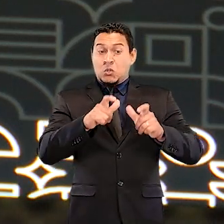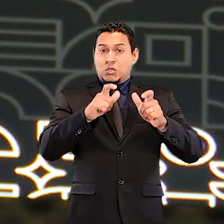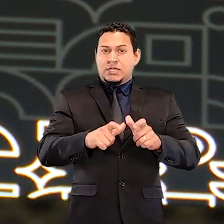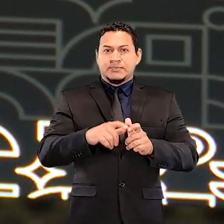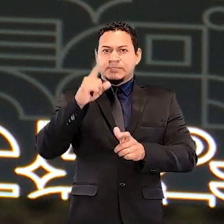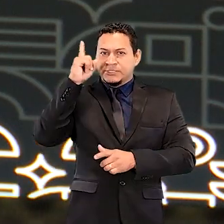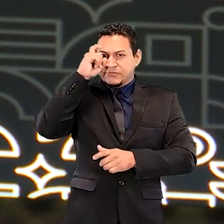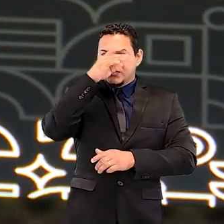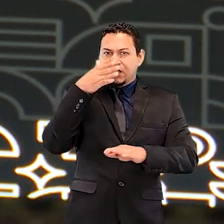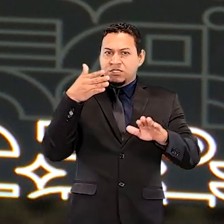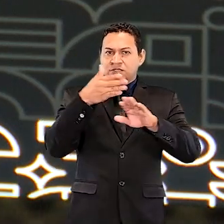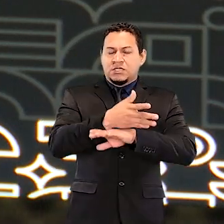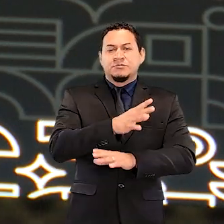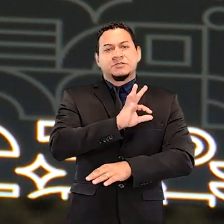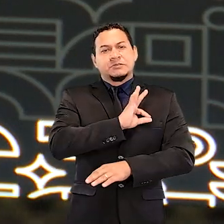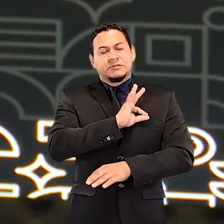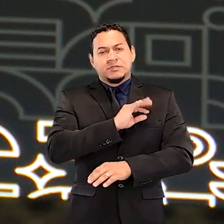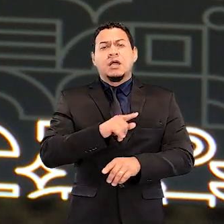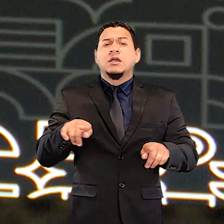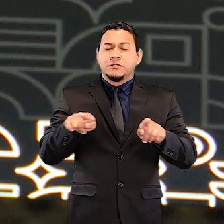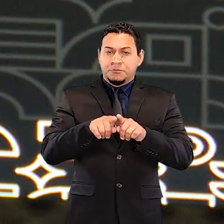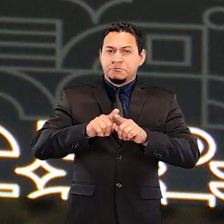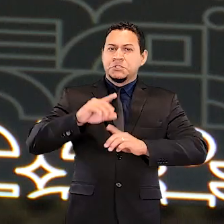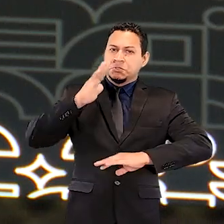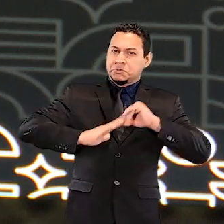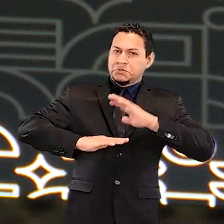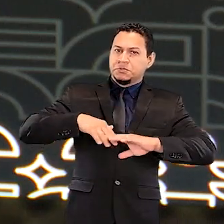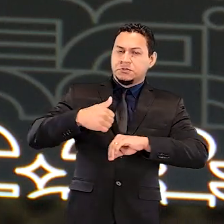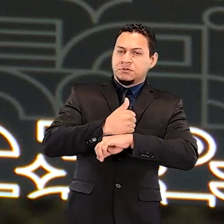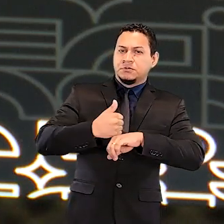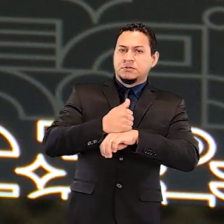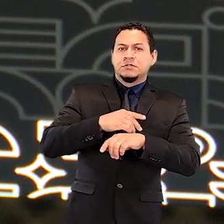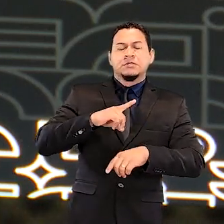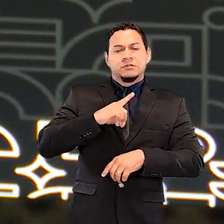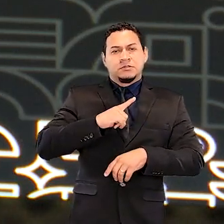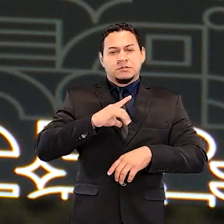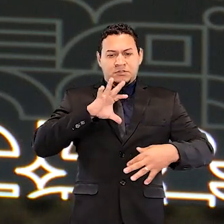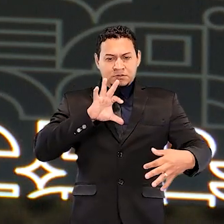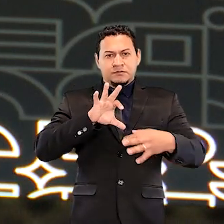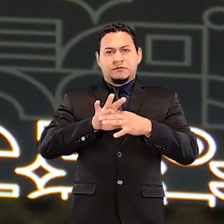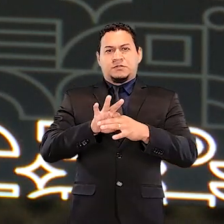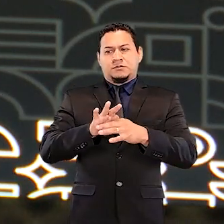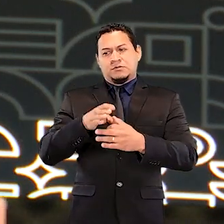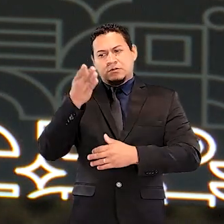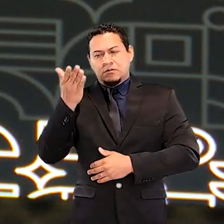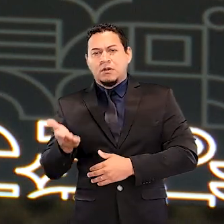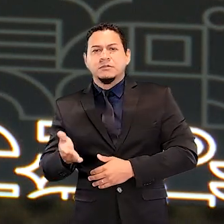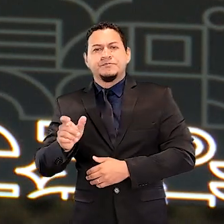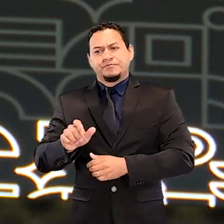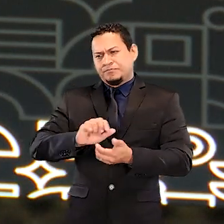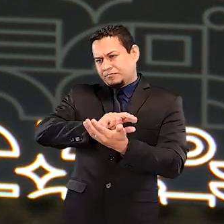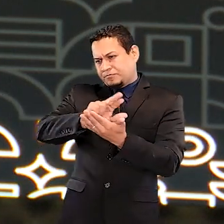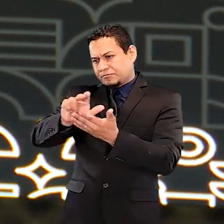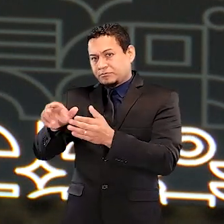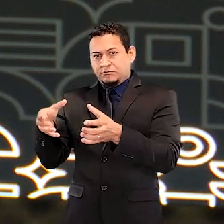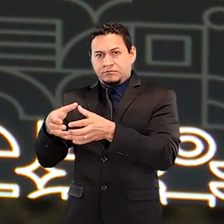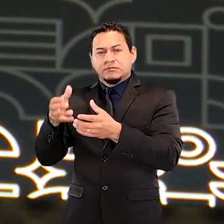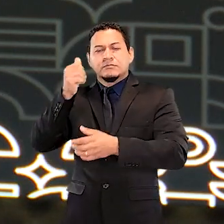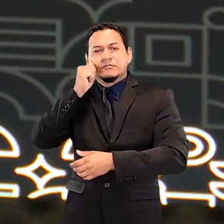chega, né? E de profissionais que têm vínculos com essas mulheres. Então, eles chegam, na